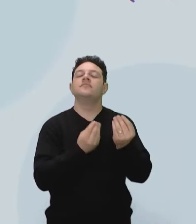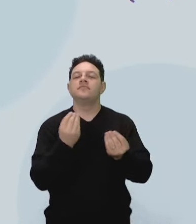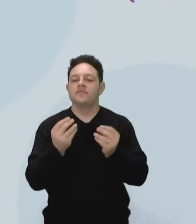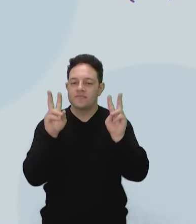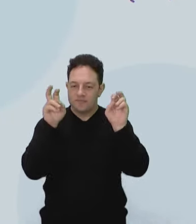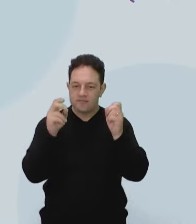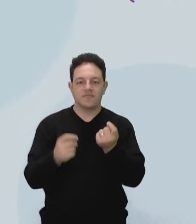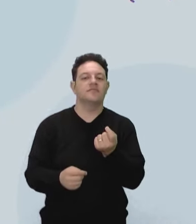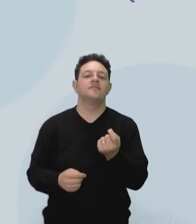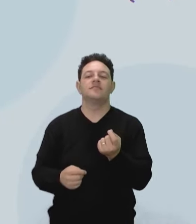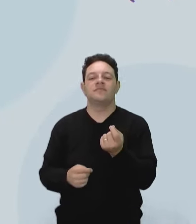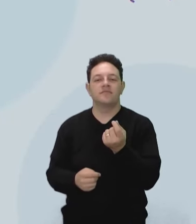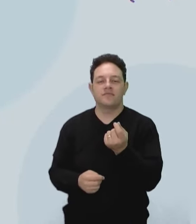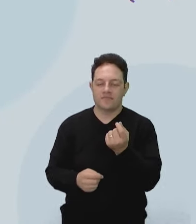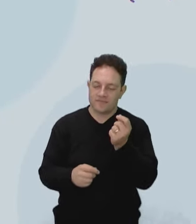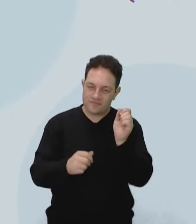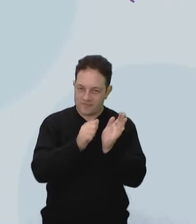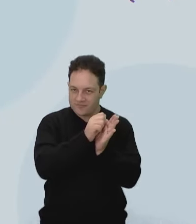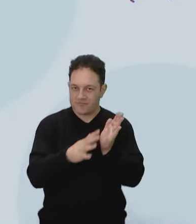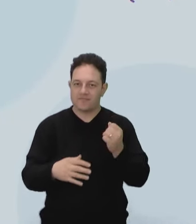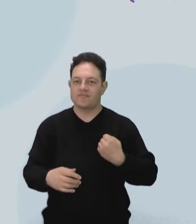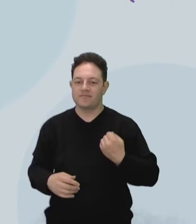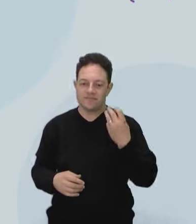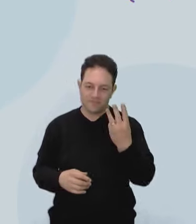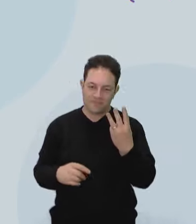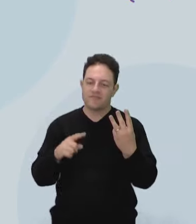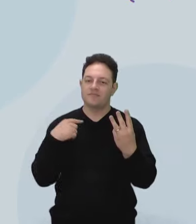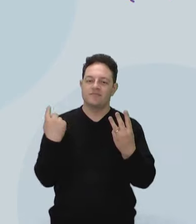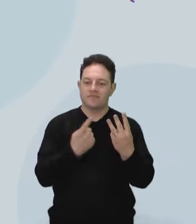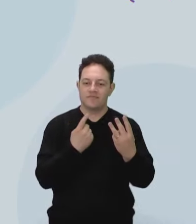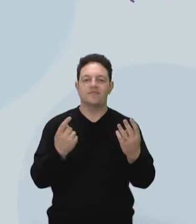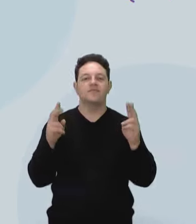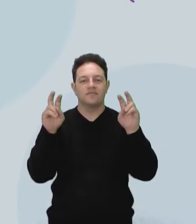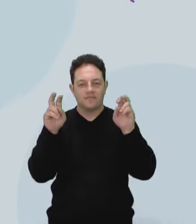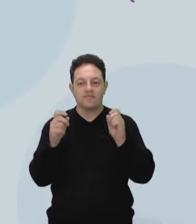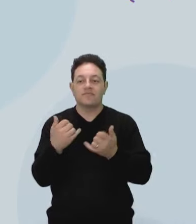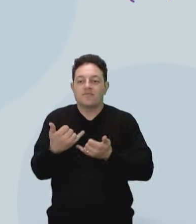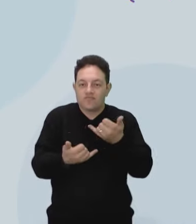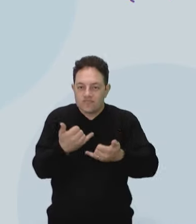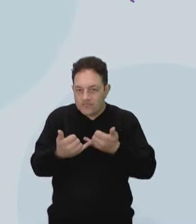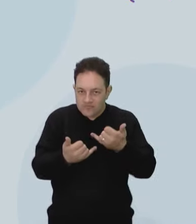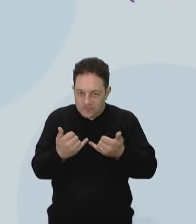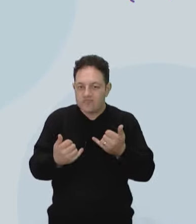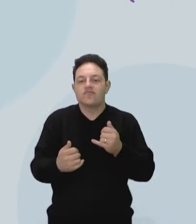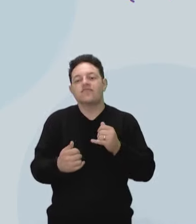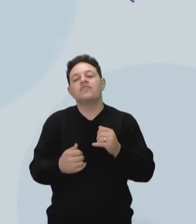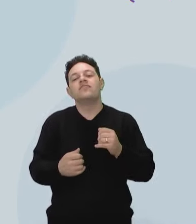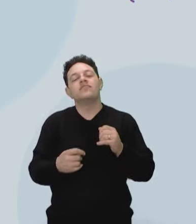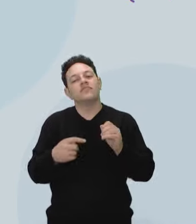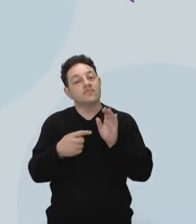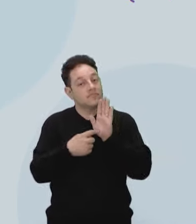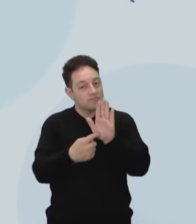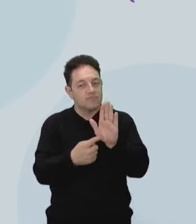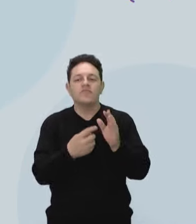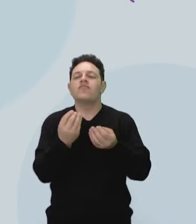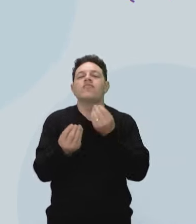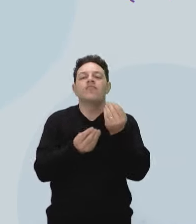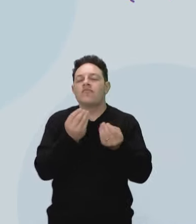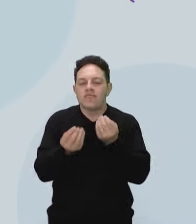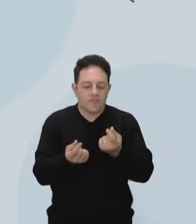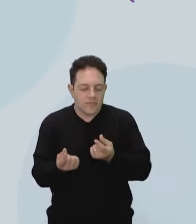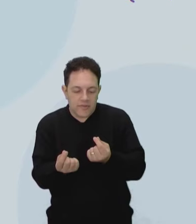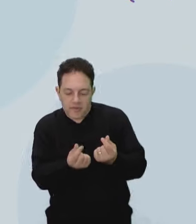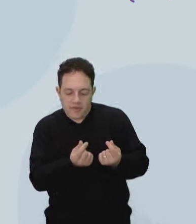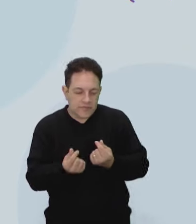as finanças? Atividade 3 aí, ela começa com o jogo e já apresentando para vocês como lidar com